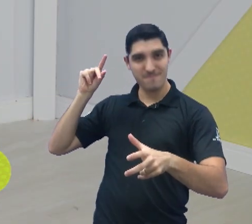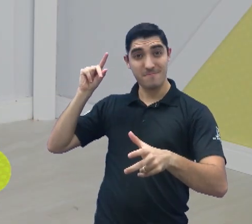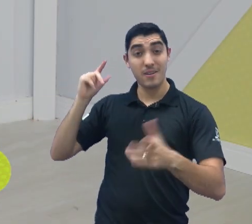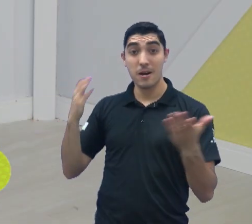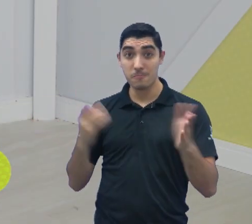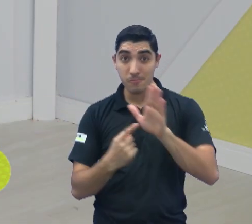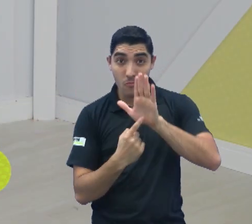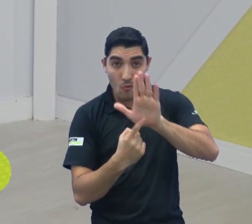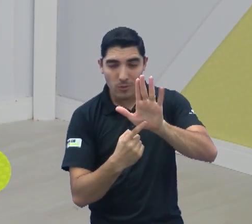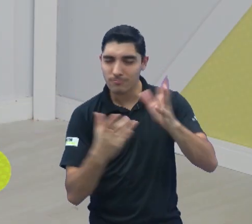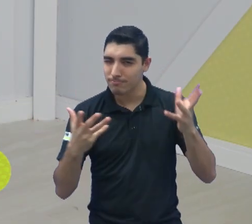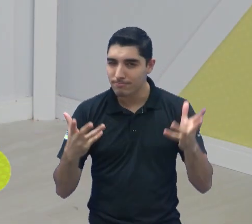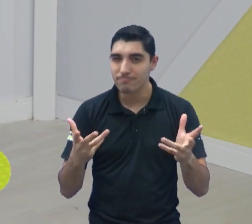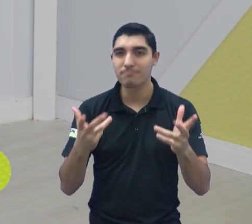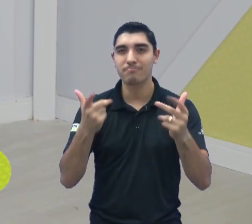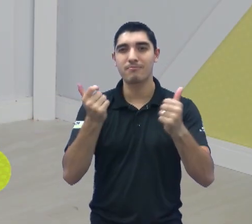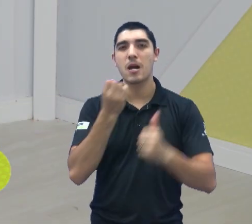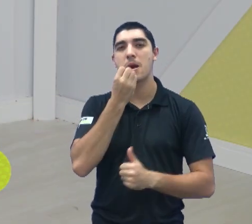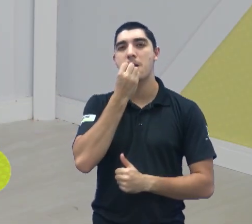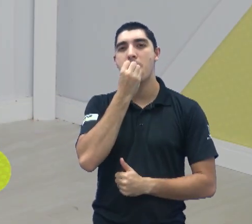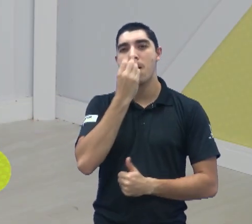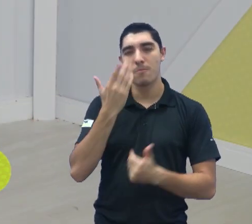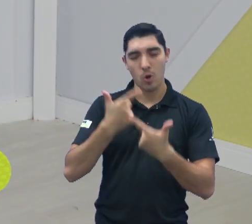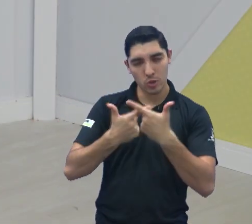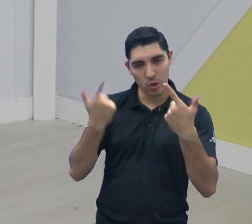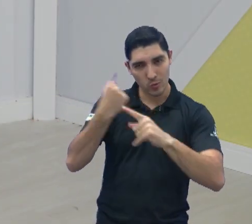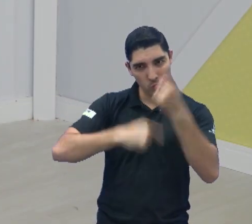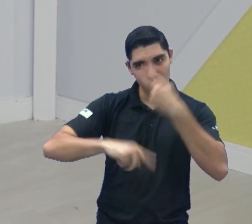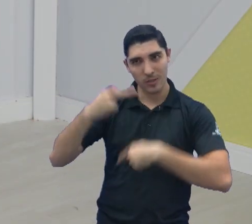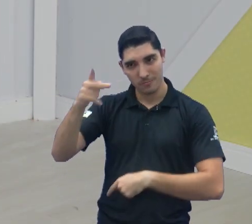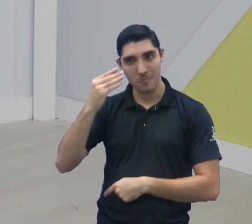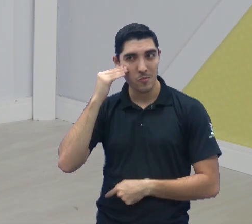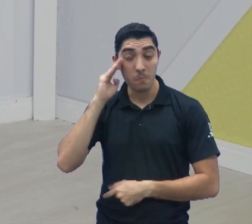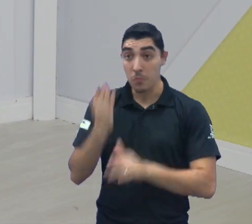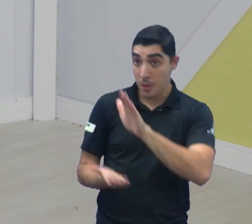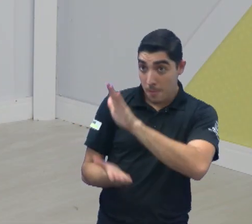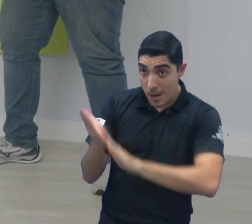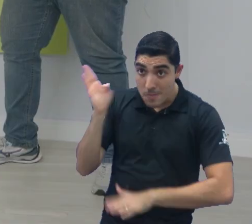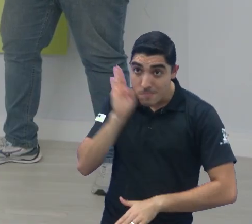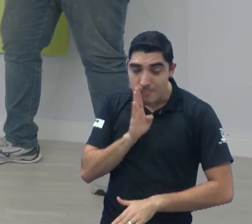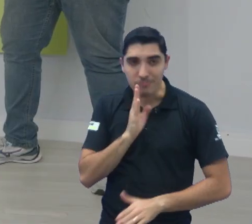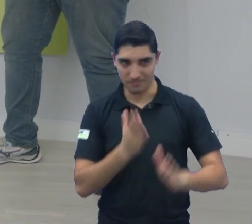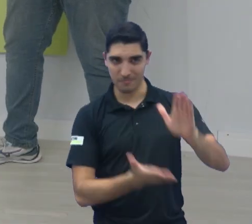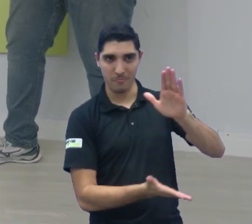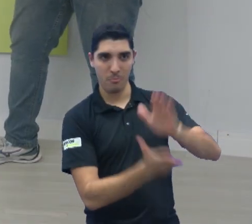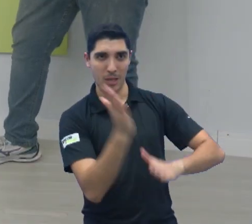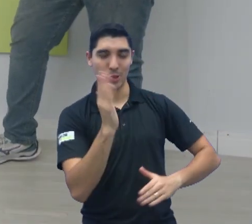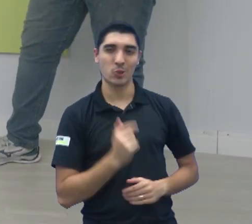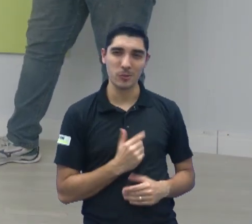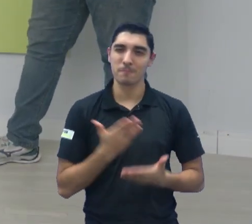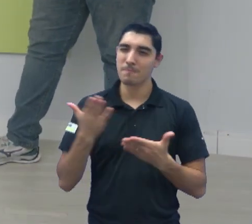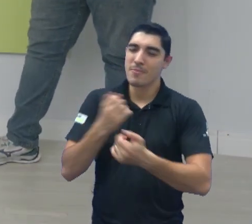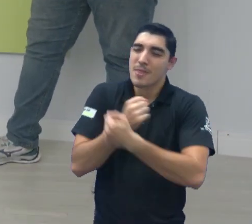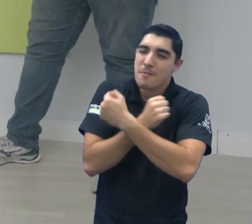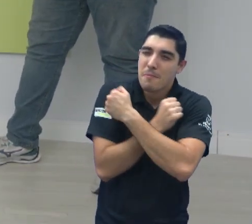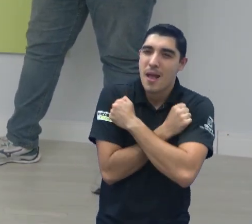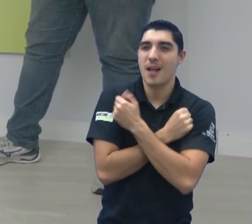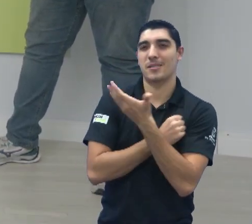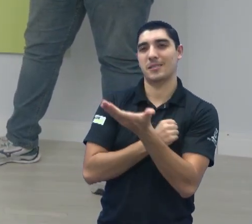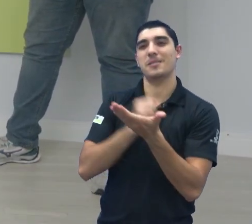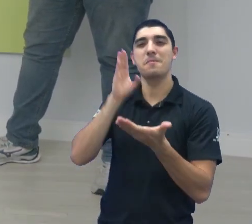baita sucesso. Boa estreia para você, Brunão, tá certo? Vambora, Paulito! Partiu, Vieira! Tá na hora. Paulito, grande abraço para